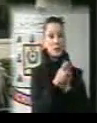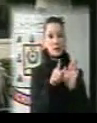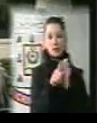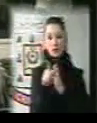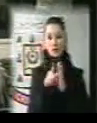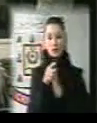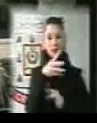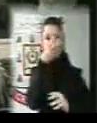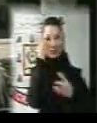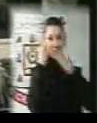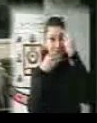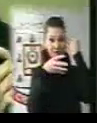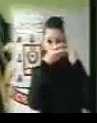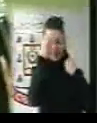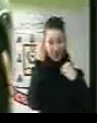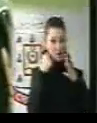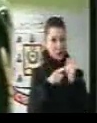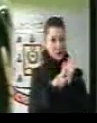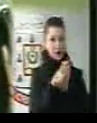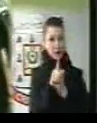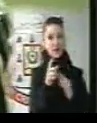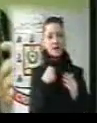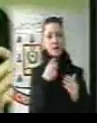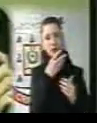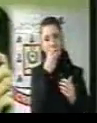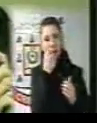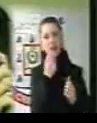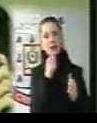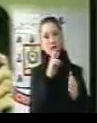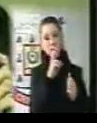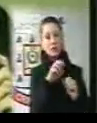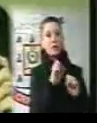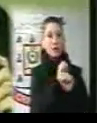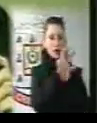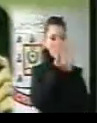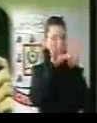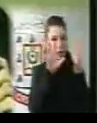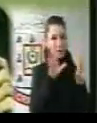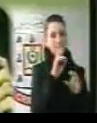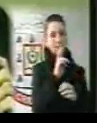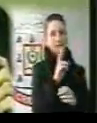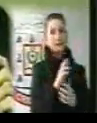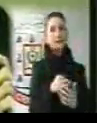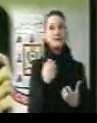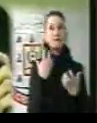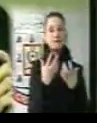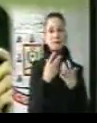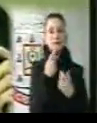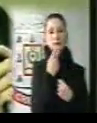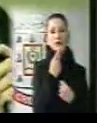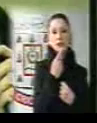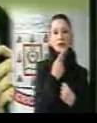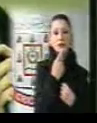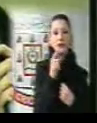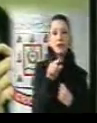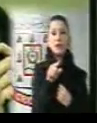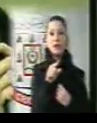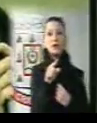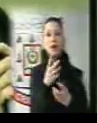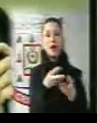o discernimento de poder responder de forma mais clara. Mas quero dizer ao senhor vereador que na questão